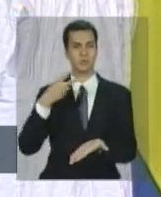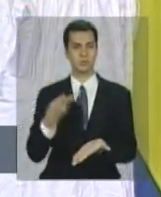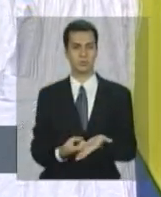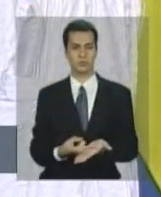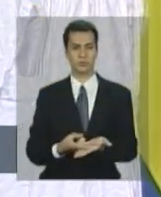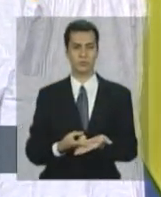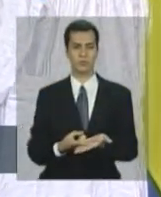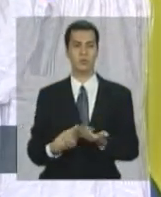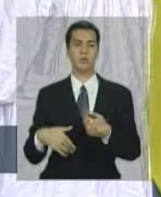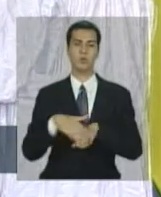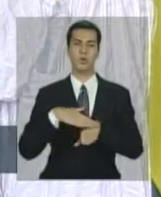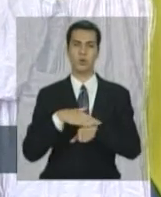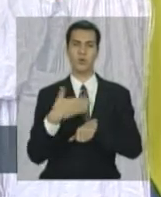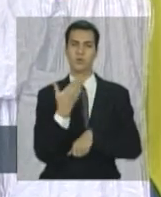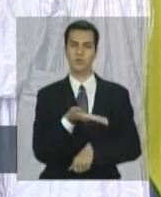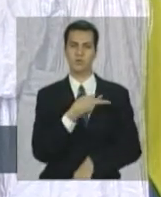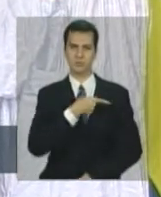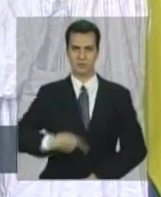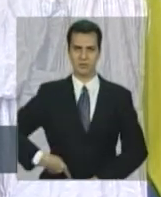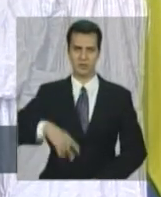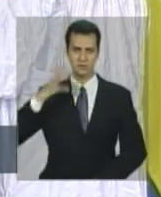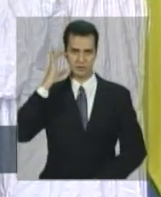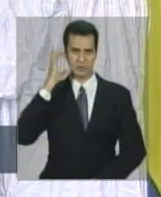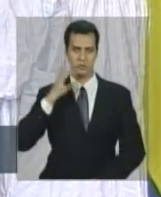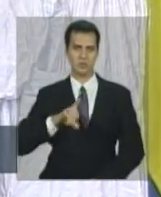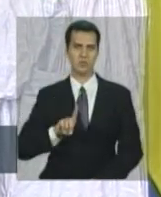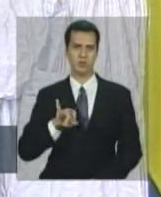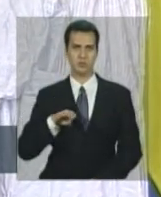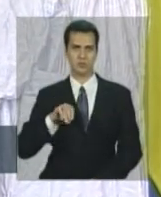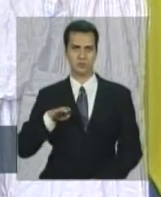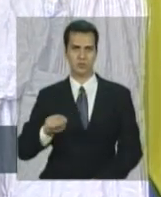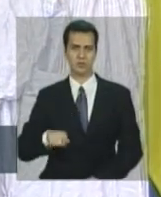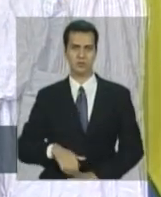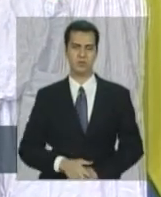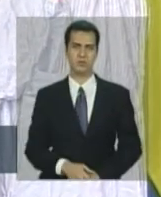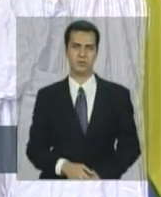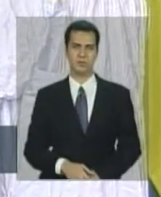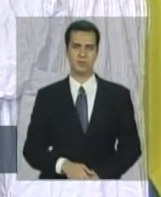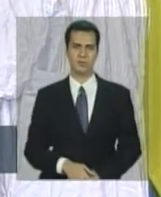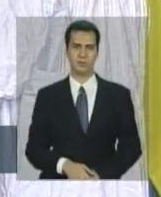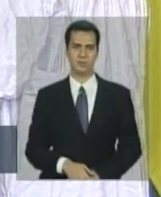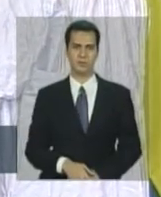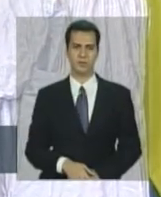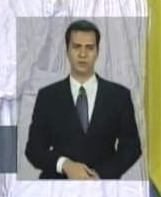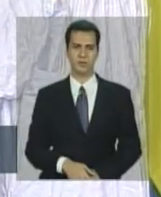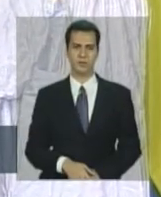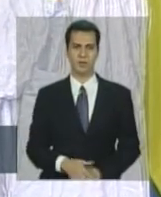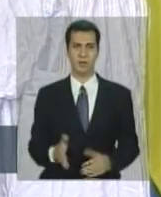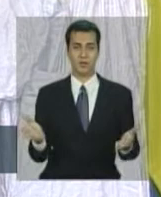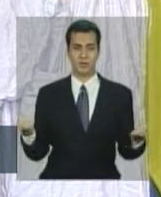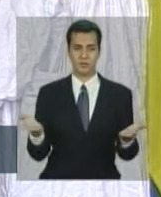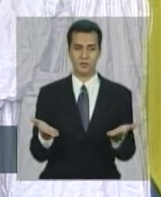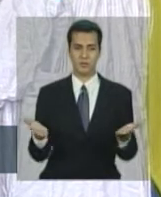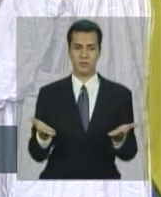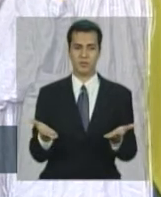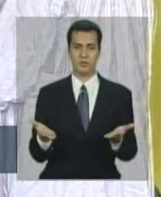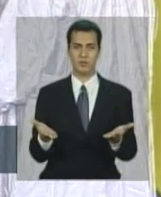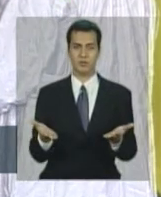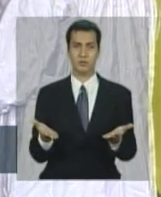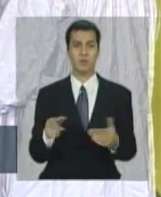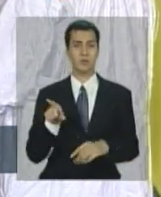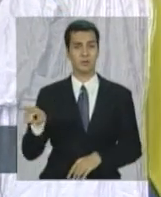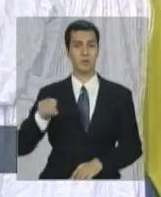e conversa com a presidenta Dilma Rousseff. A partir deste momento, ele